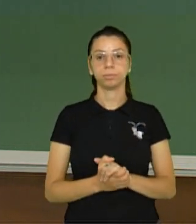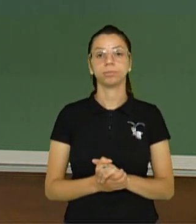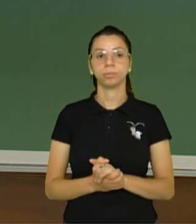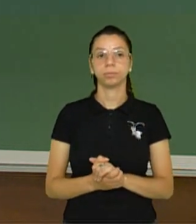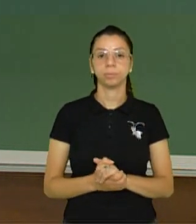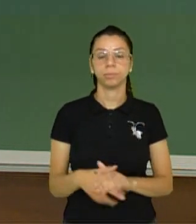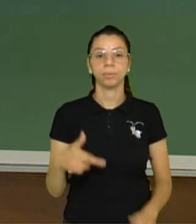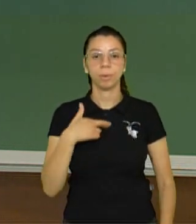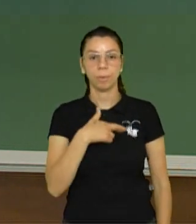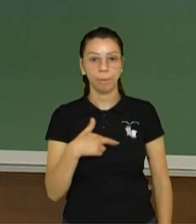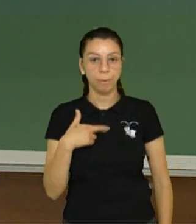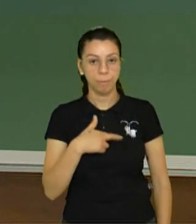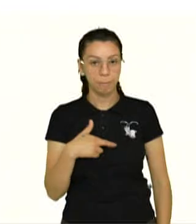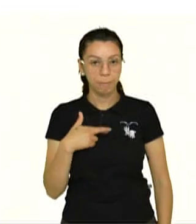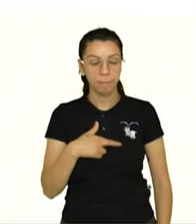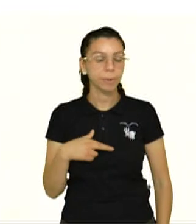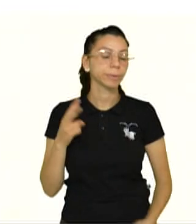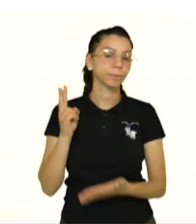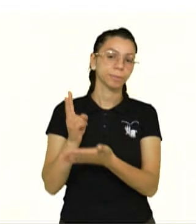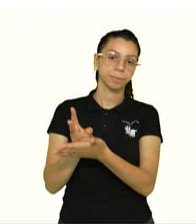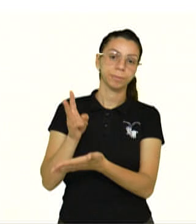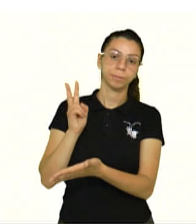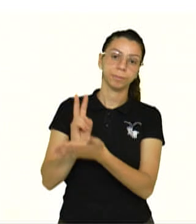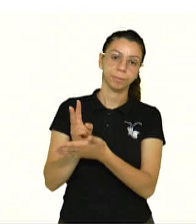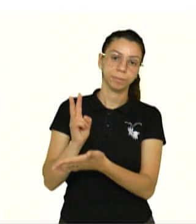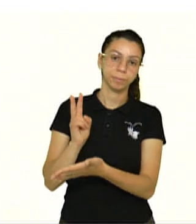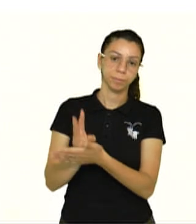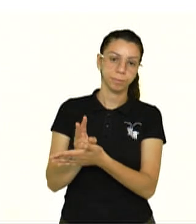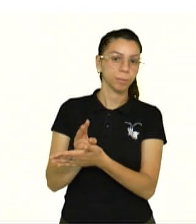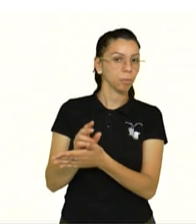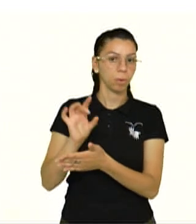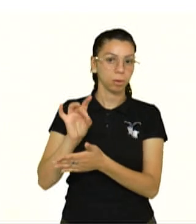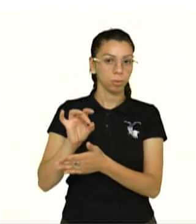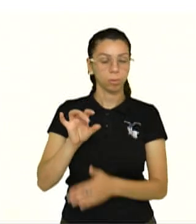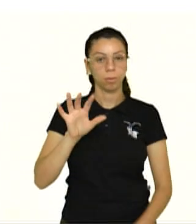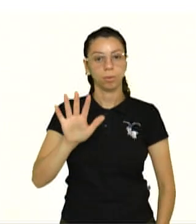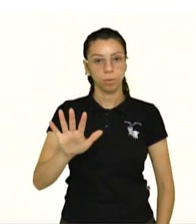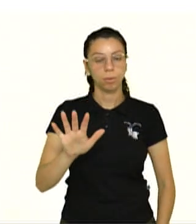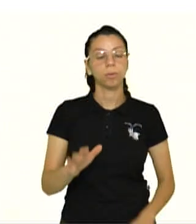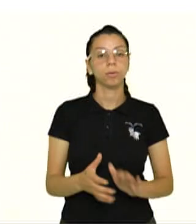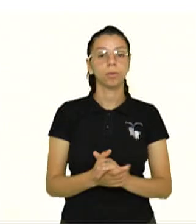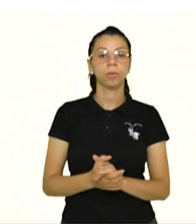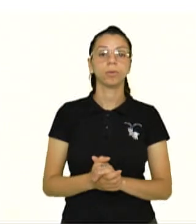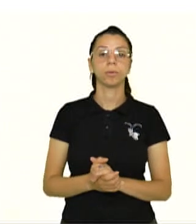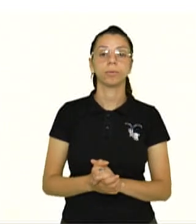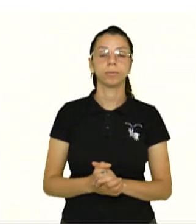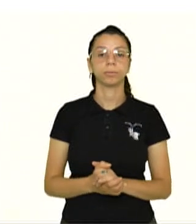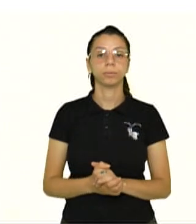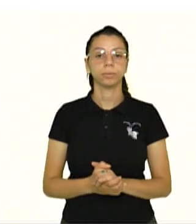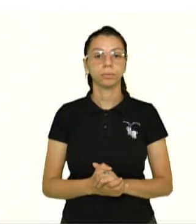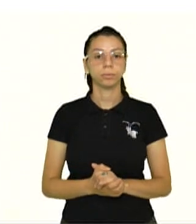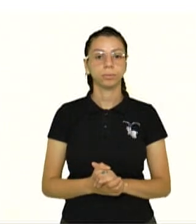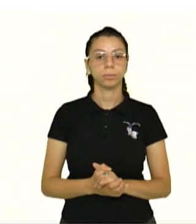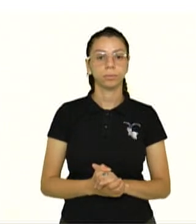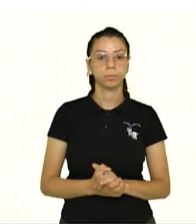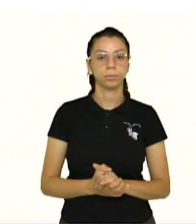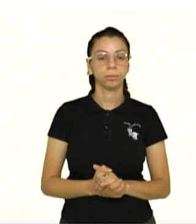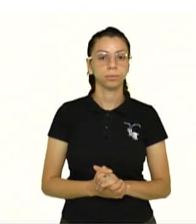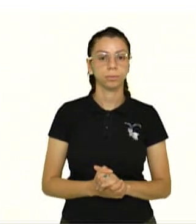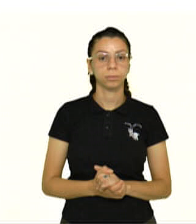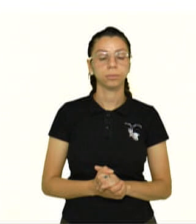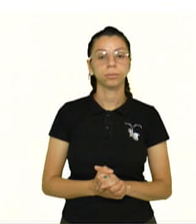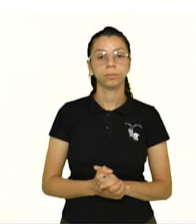romântico, frequentemente, né, não é em todos os casos, mas assim é muito frequente na arte romântica, ele